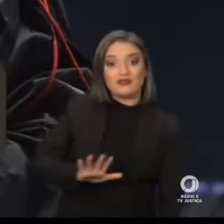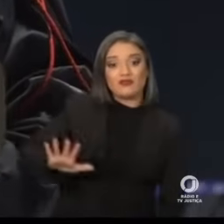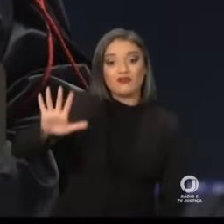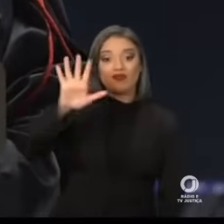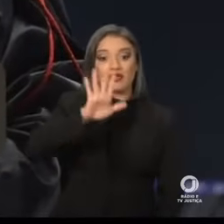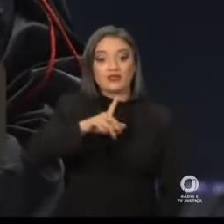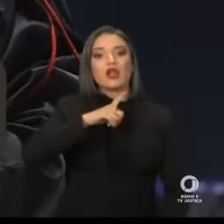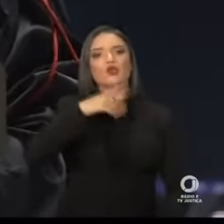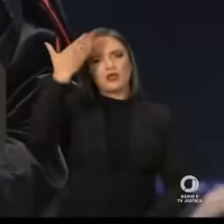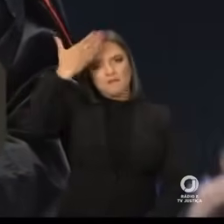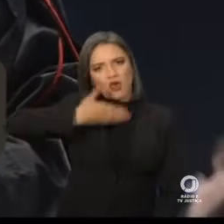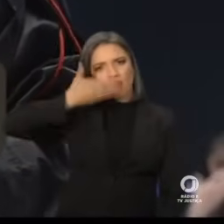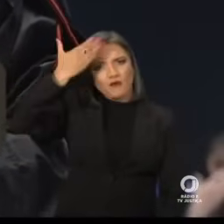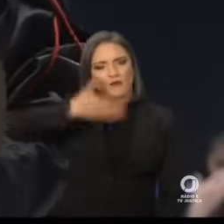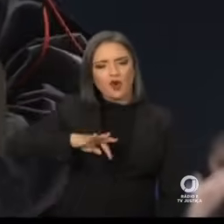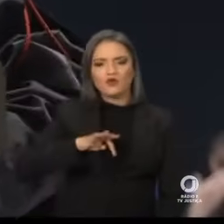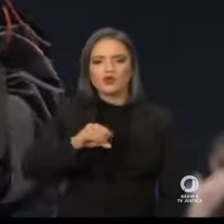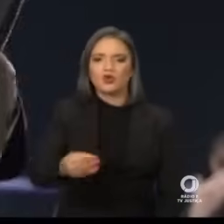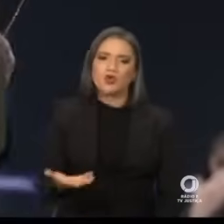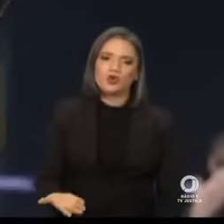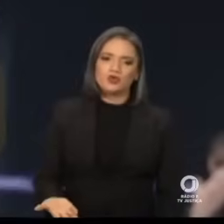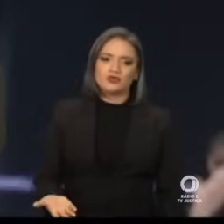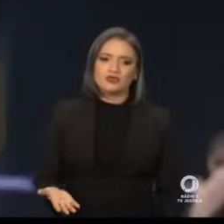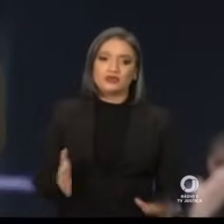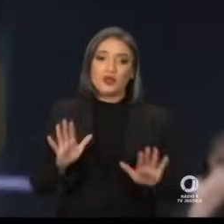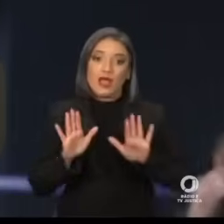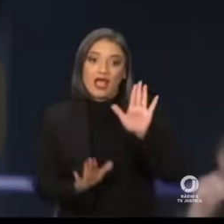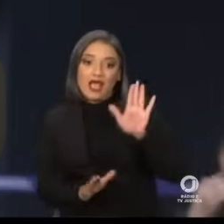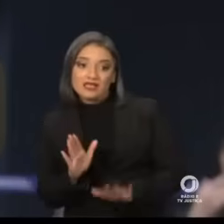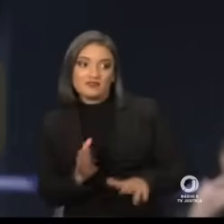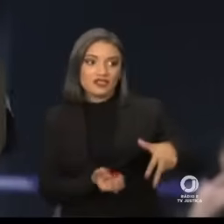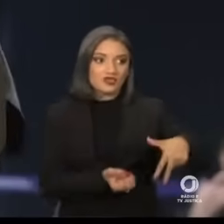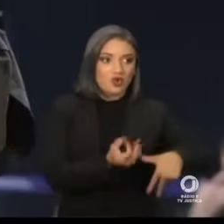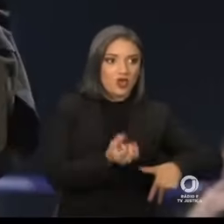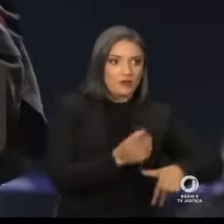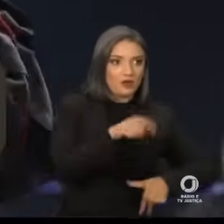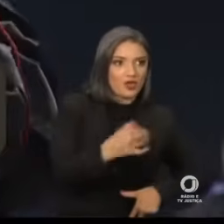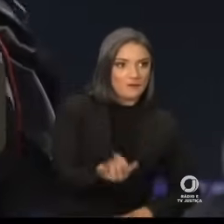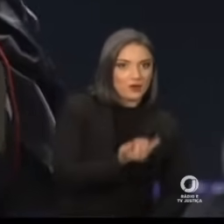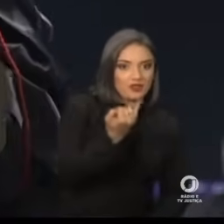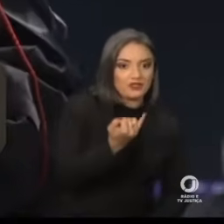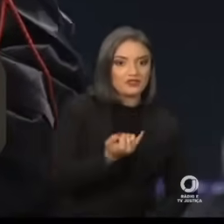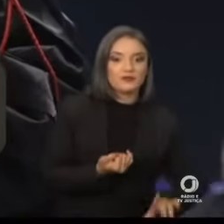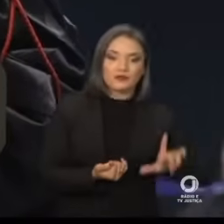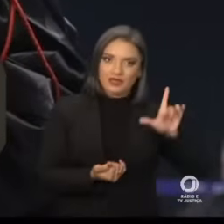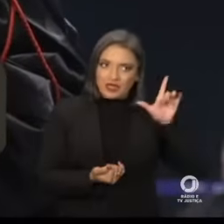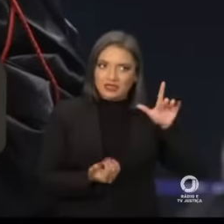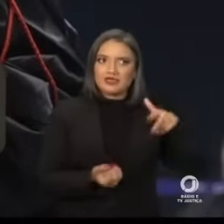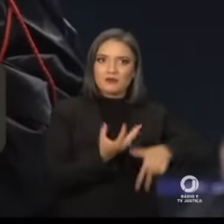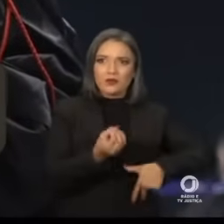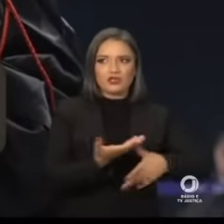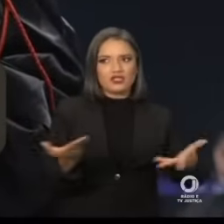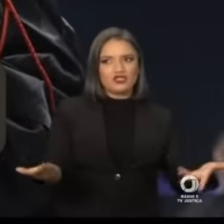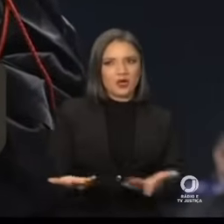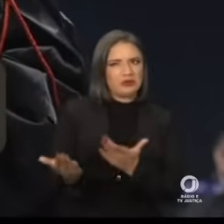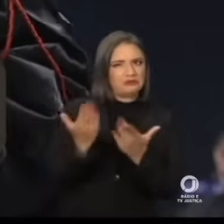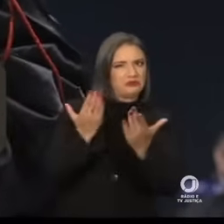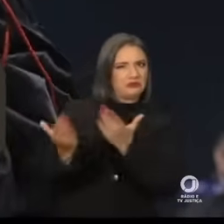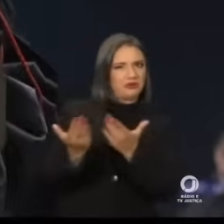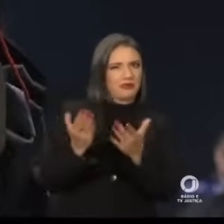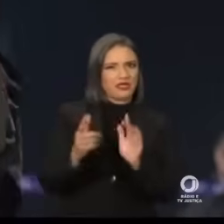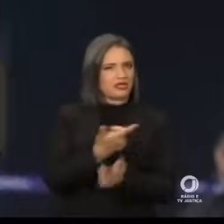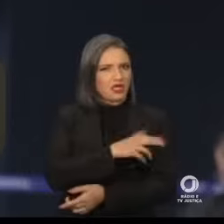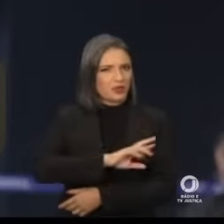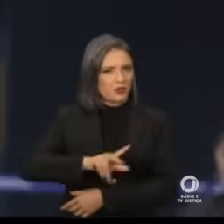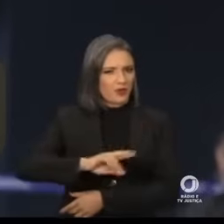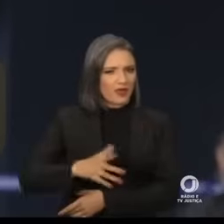todas as provas. Colaborador, ora o colaborador ele era importante antes de ser desmoralizado. Agora